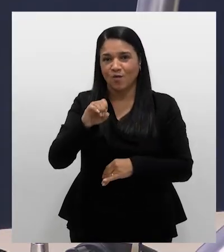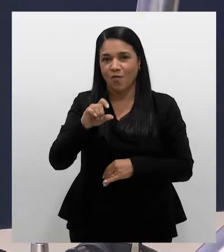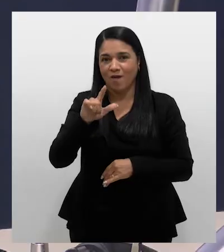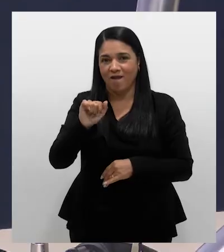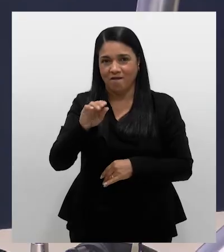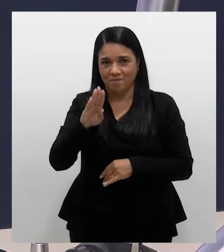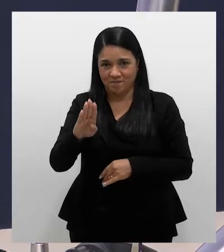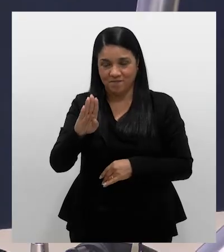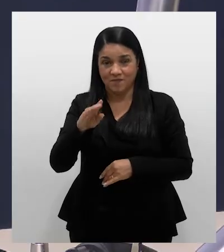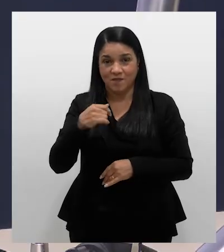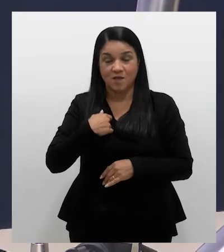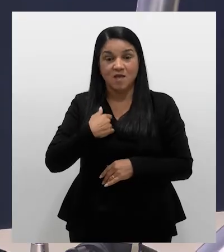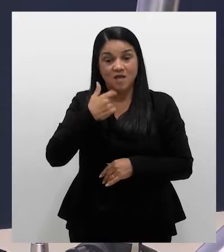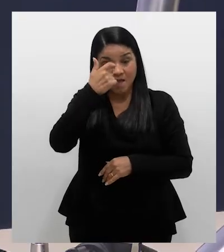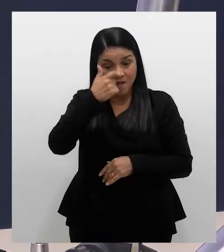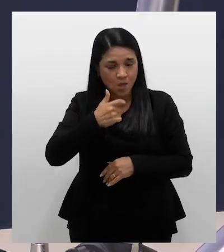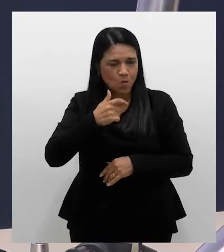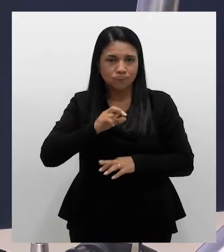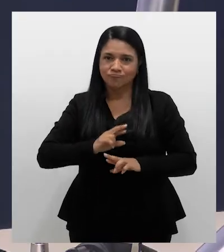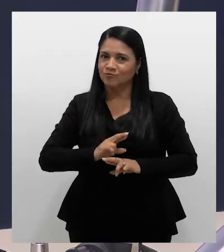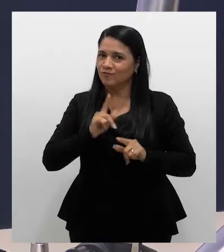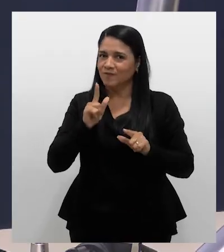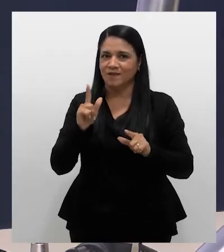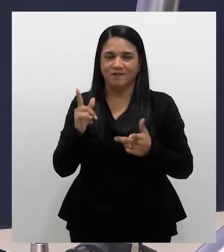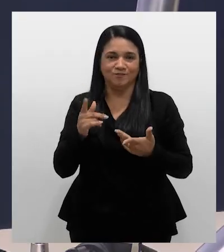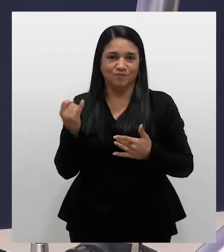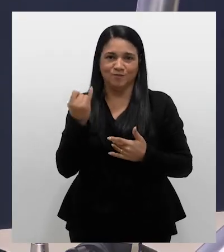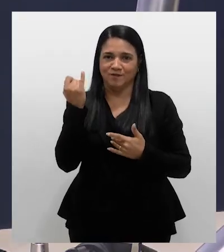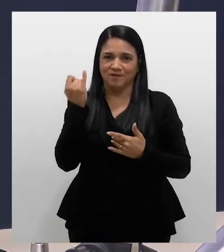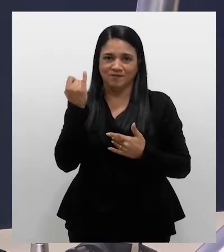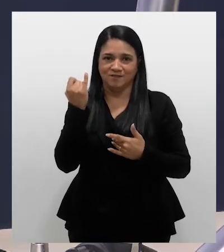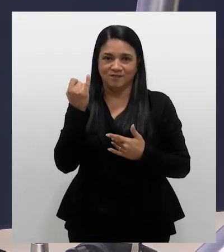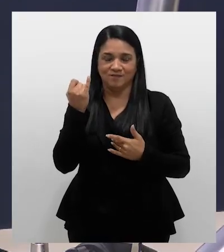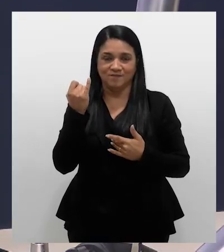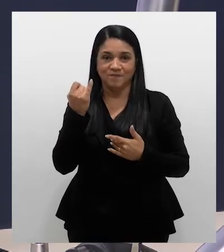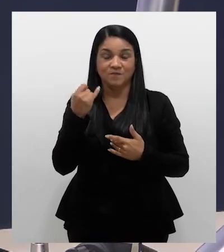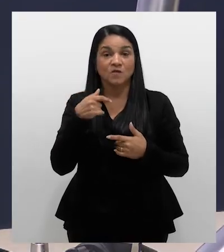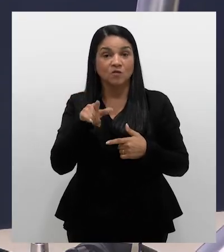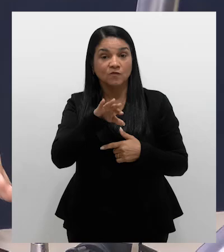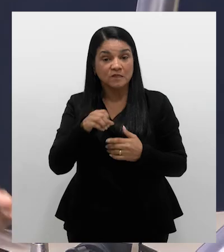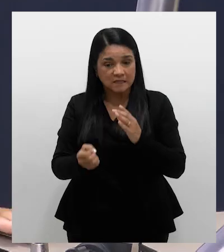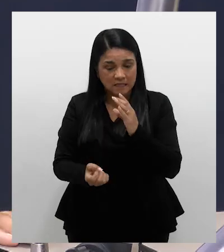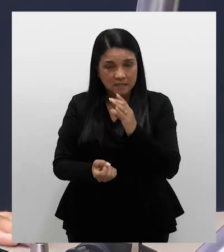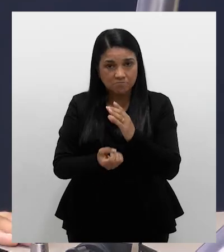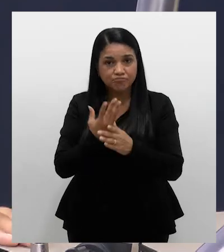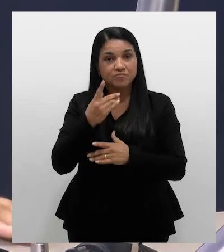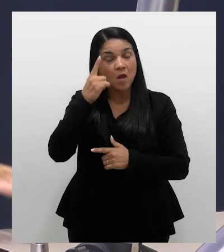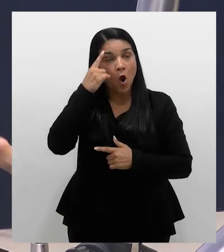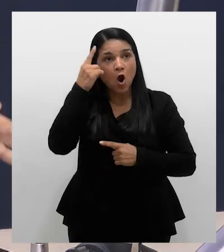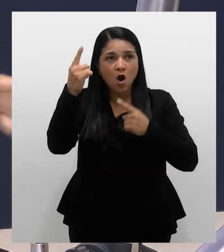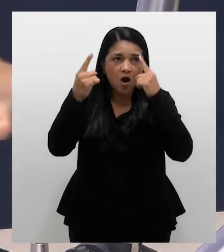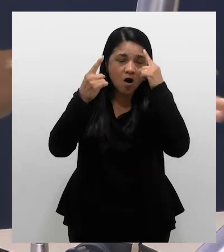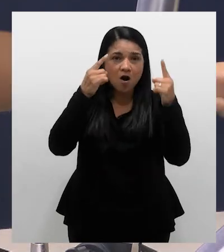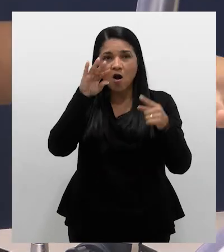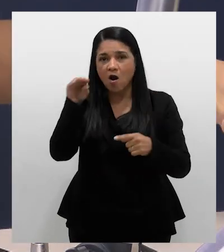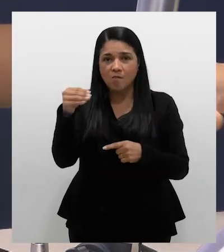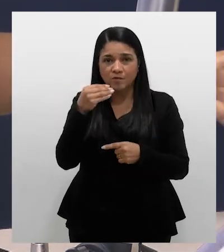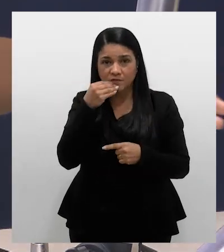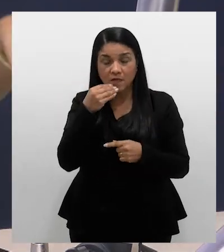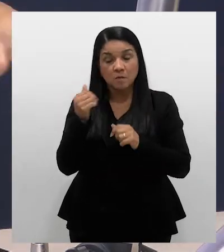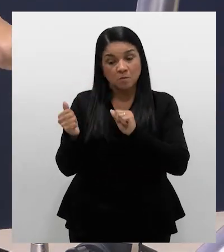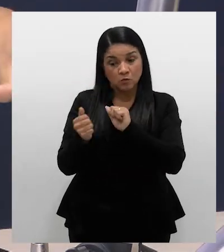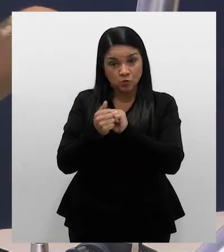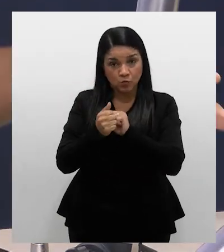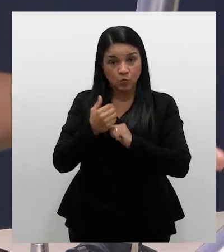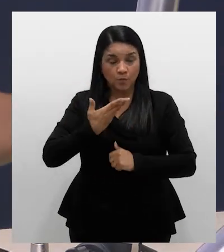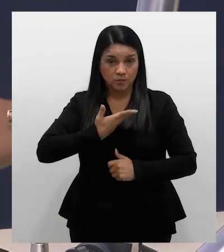importante. Não sou eu. Então, quando você cria uma oportunidade, como eu, junto com meus amigos,